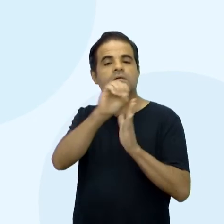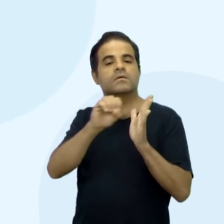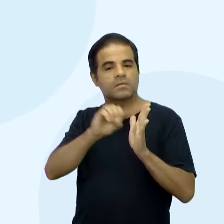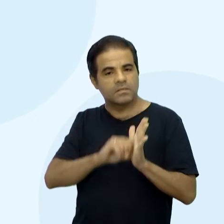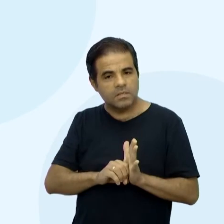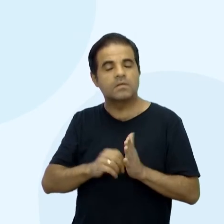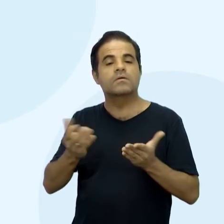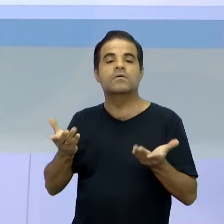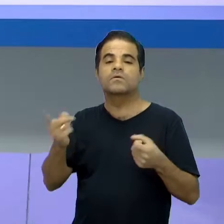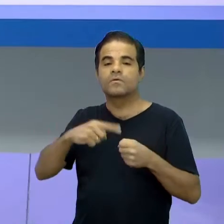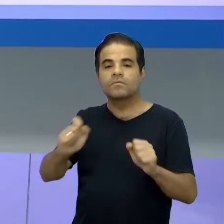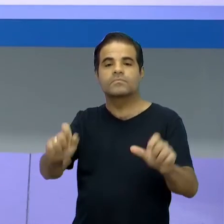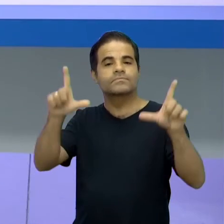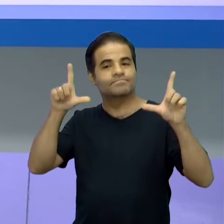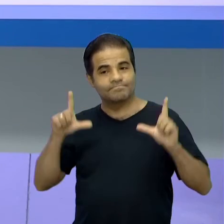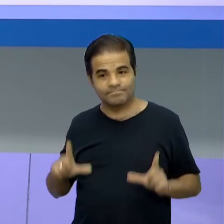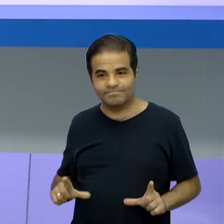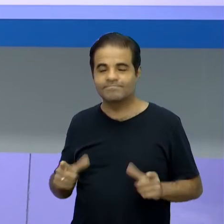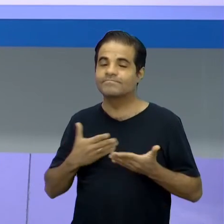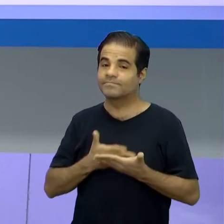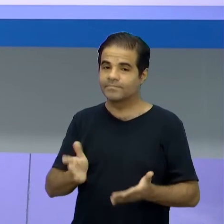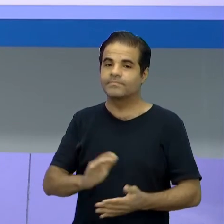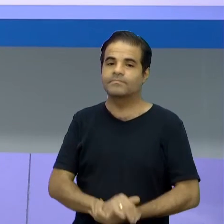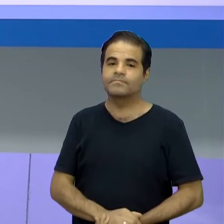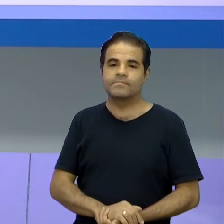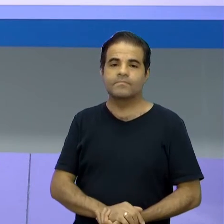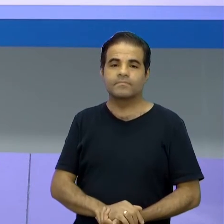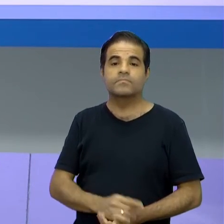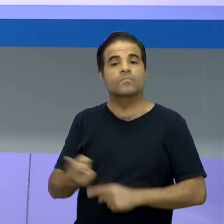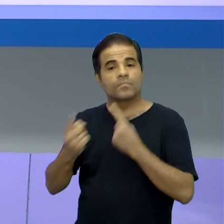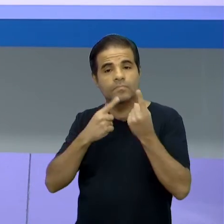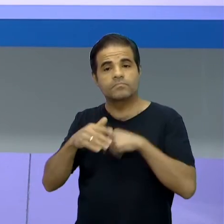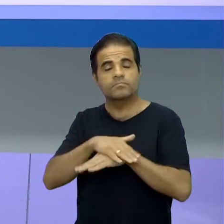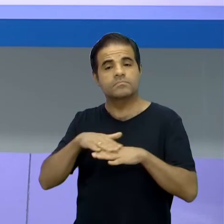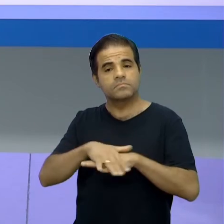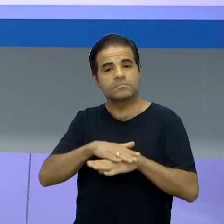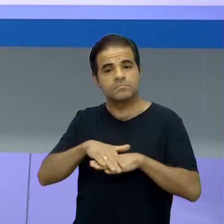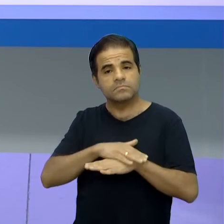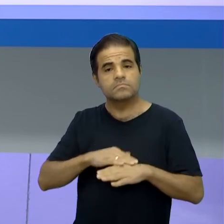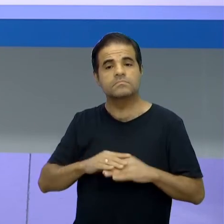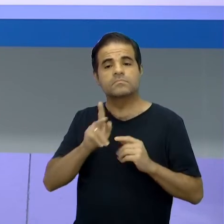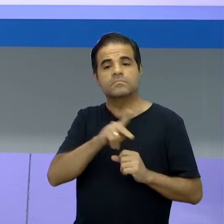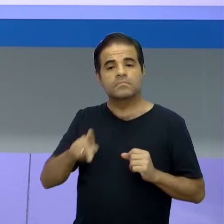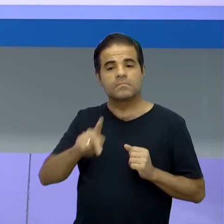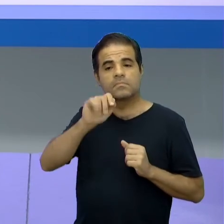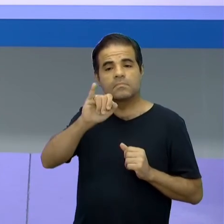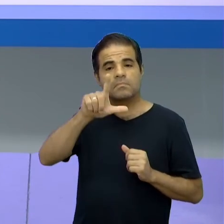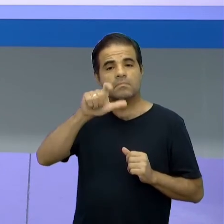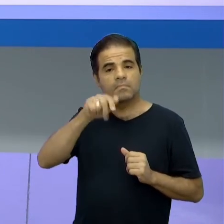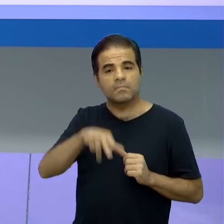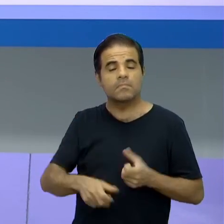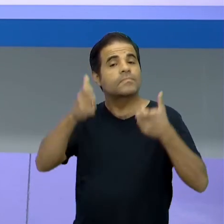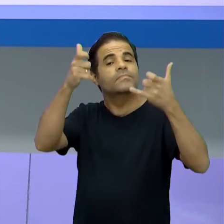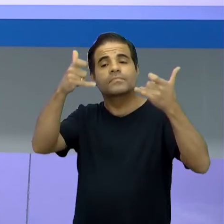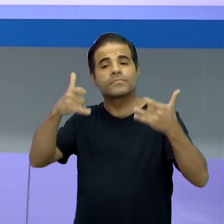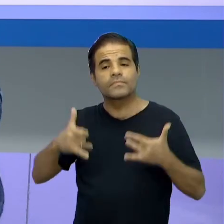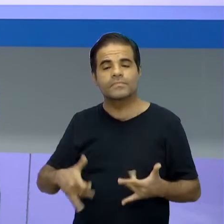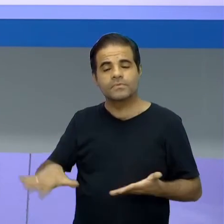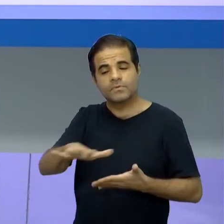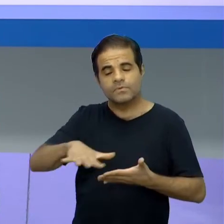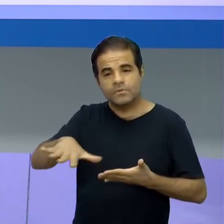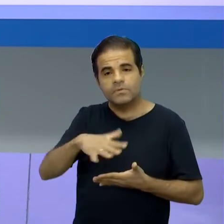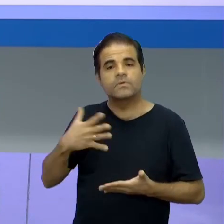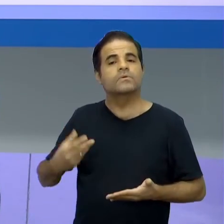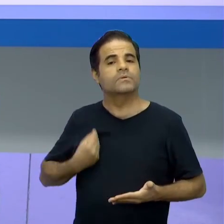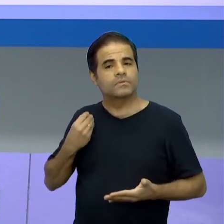Mídias. Pode voltar para mim rapidinho? Isso. Eu conversei com a professora Ilana, do Centro de Mídias, a respeito do espaço